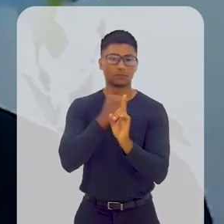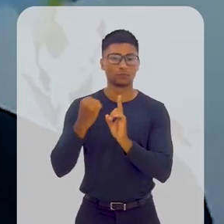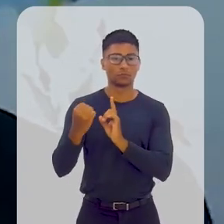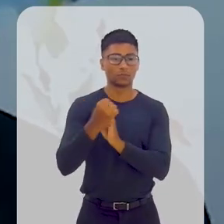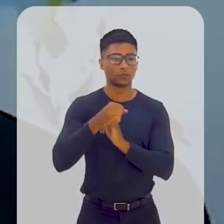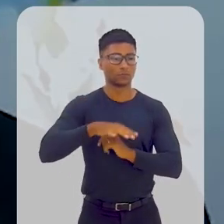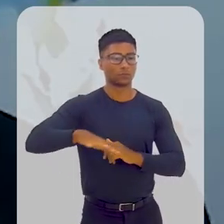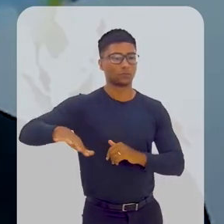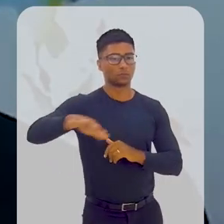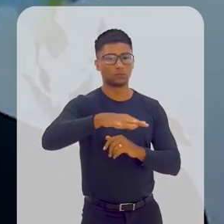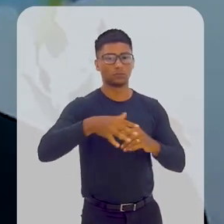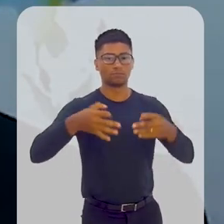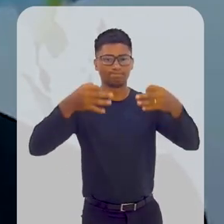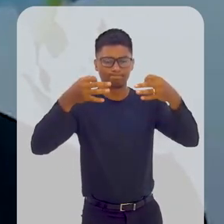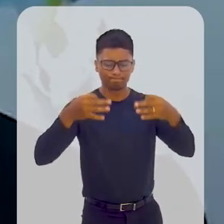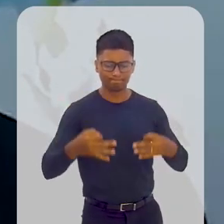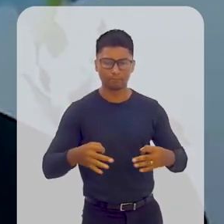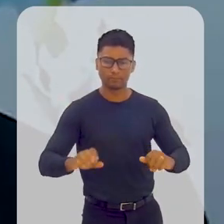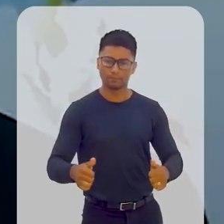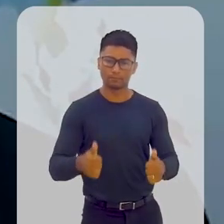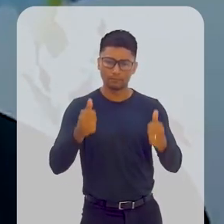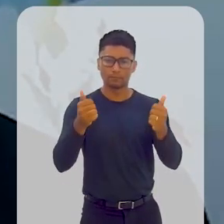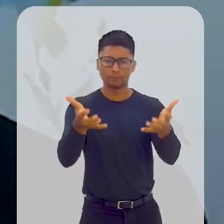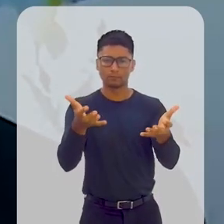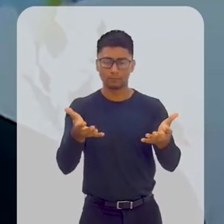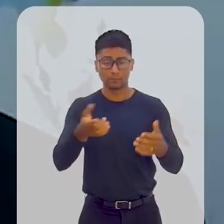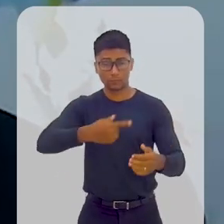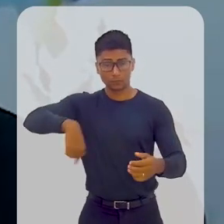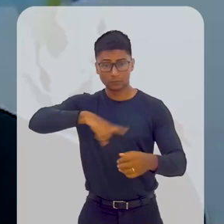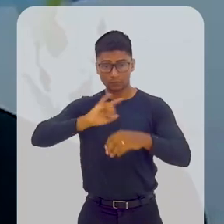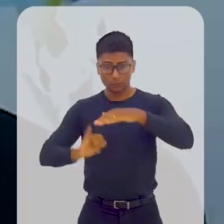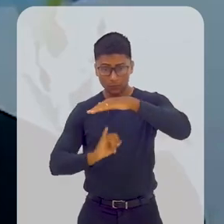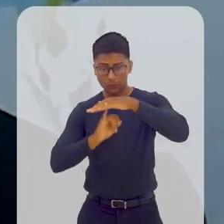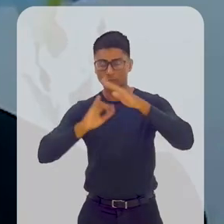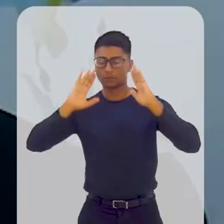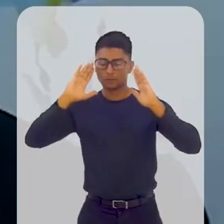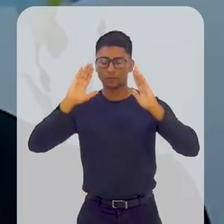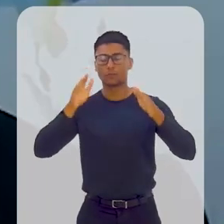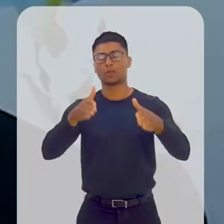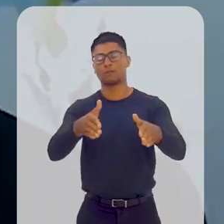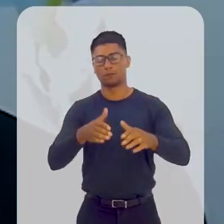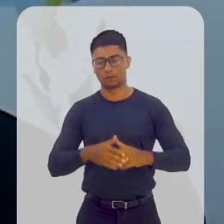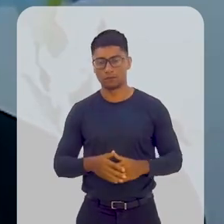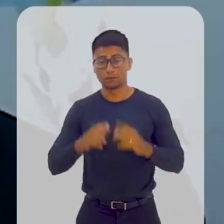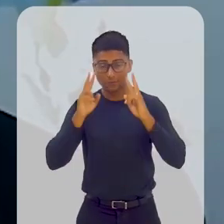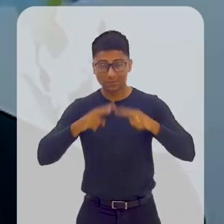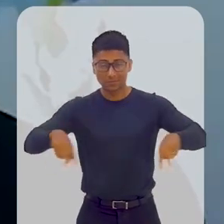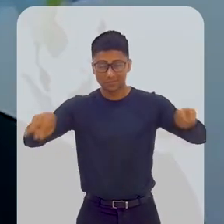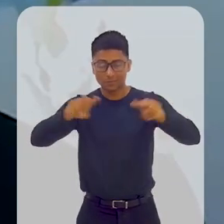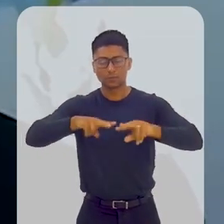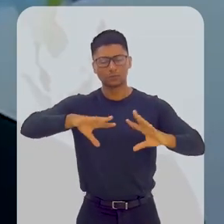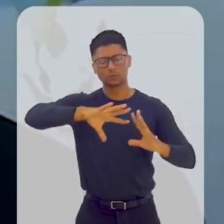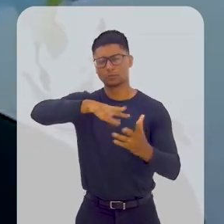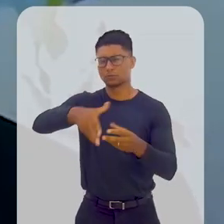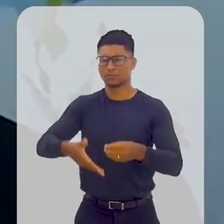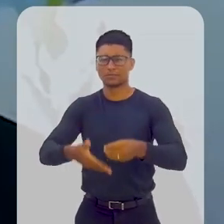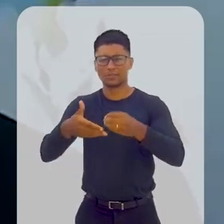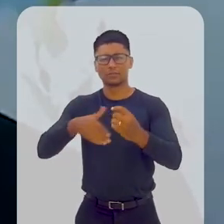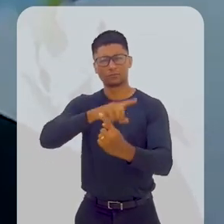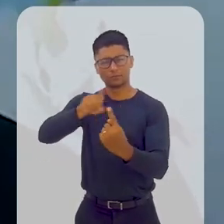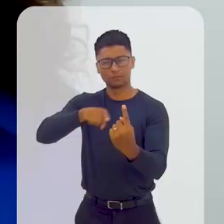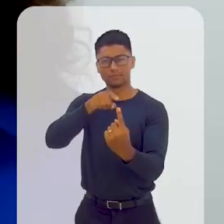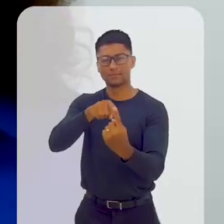sociedade mais justa, mais digna e melhor para todos. O Instituto ele foca, né, essa visão, a sustentabilidade nessas dimensões, com